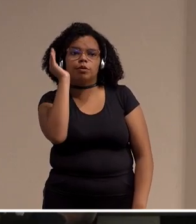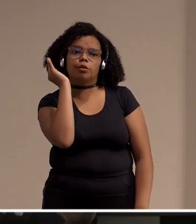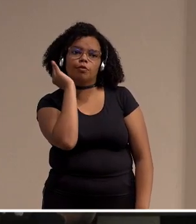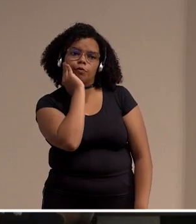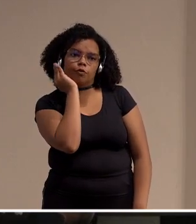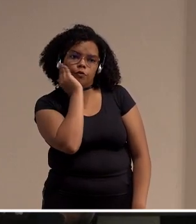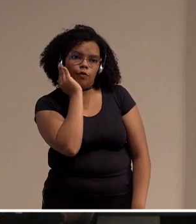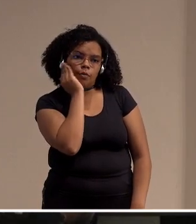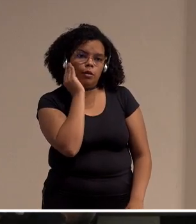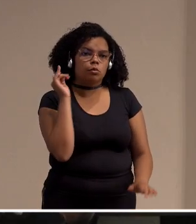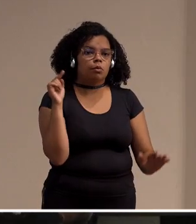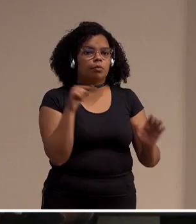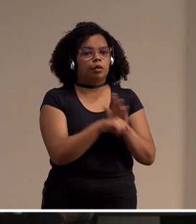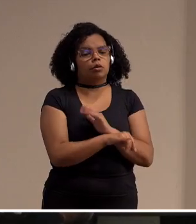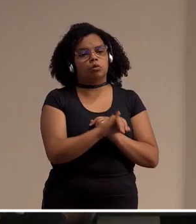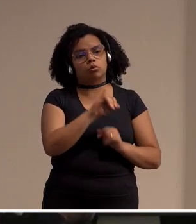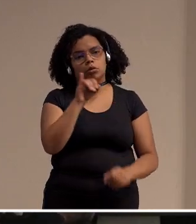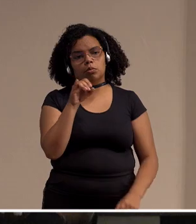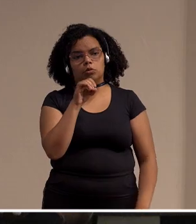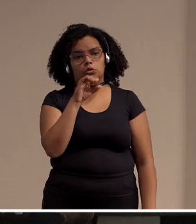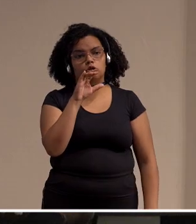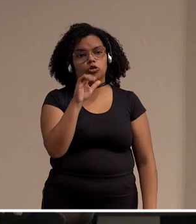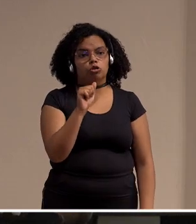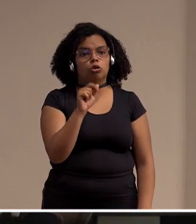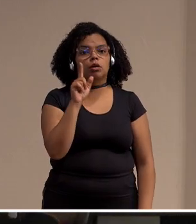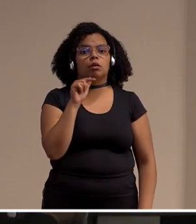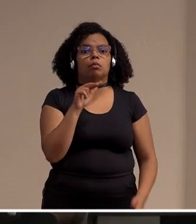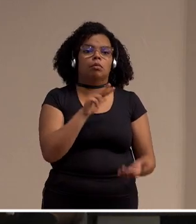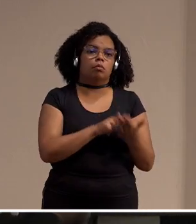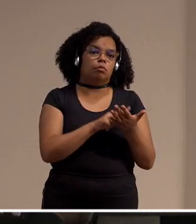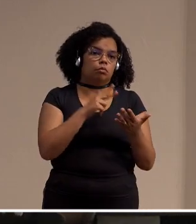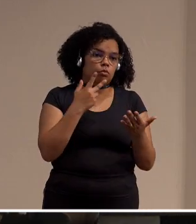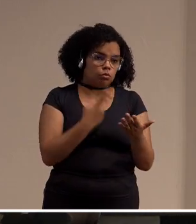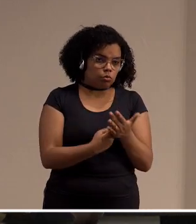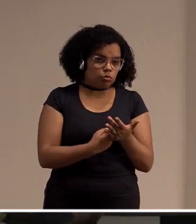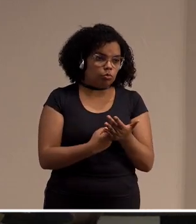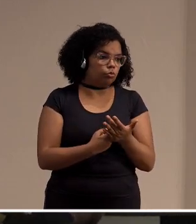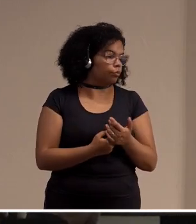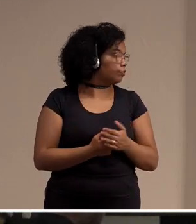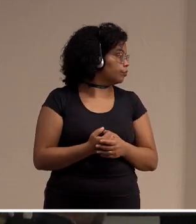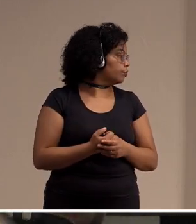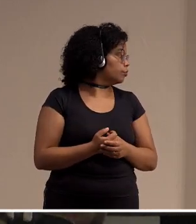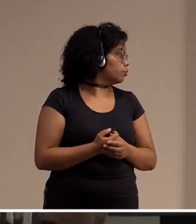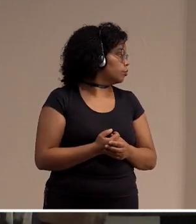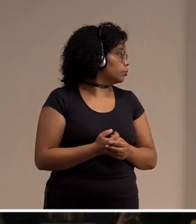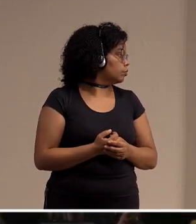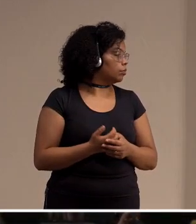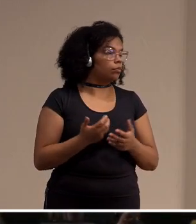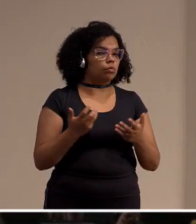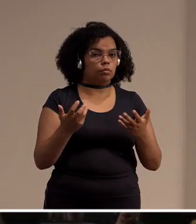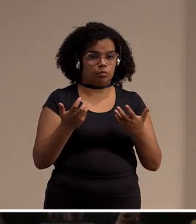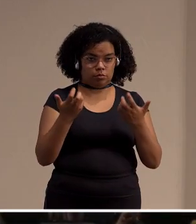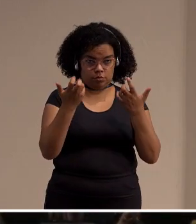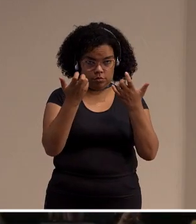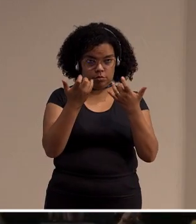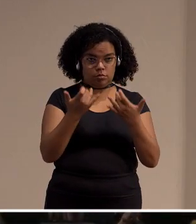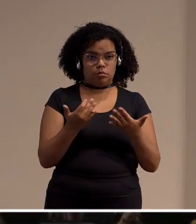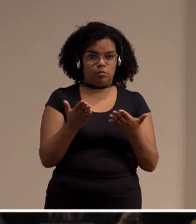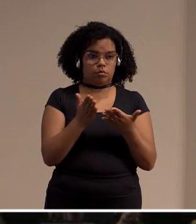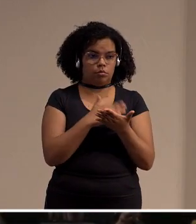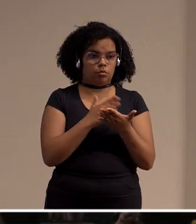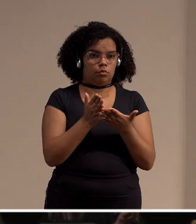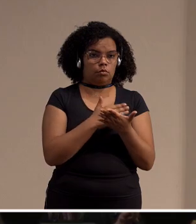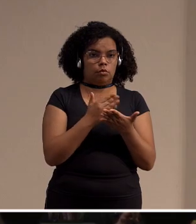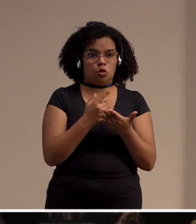pergunta para o Joca, né? Tu queria fazer, que é teu tradutor, foi ele que traduziu o Dangue Boy. Pois é, eu queria falar, o Dangue Boy é um livro, assim, foi o único livro